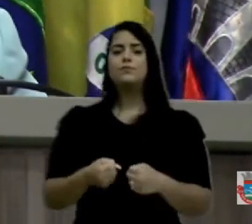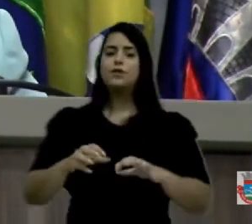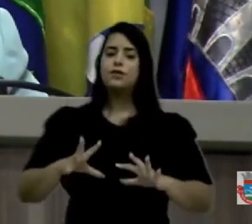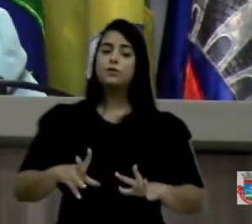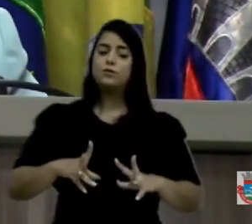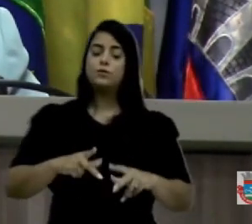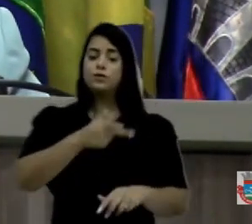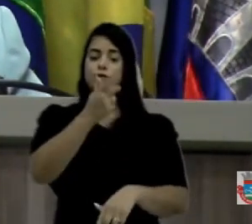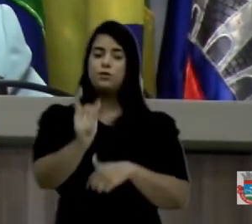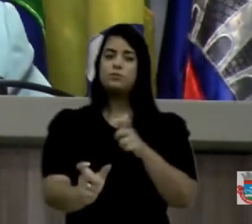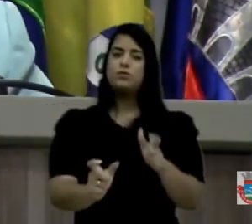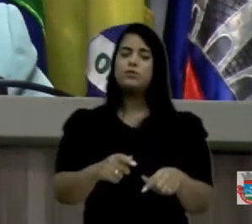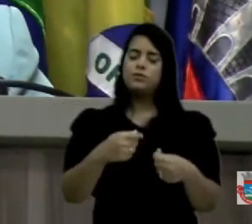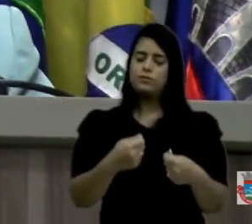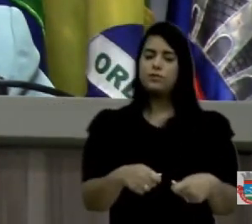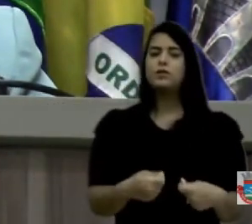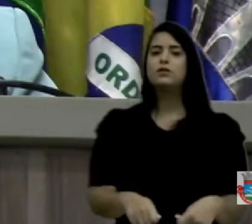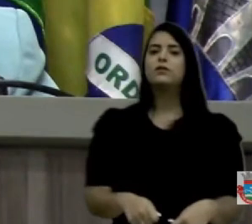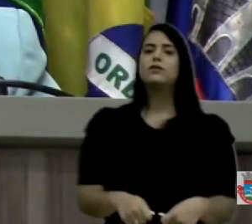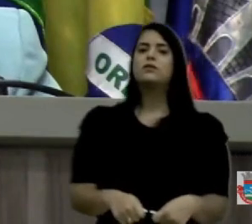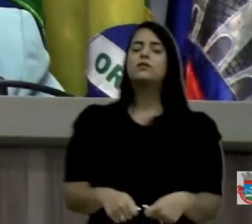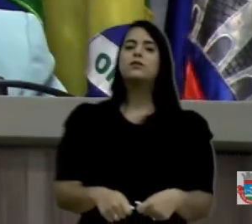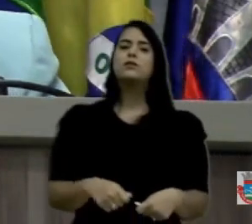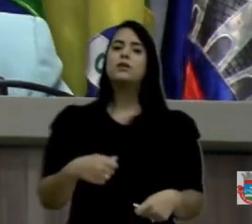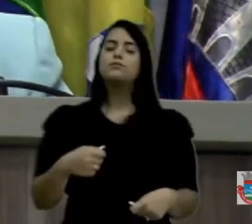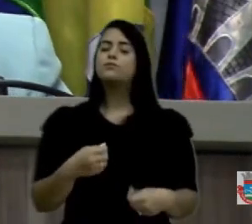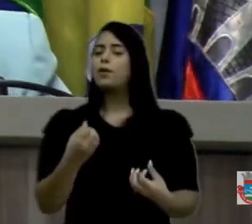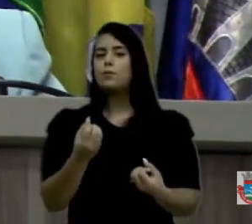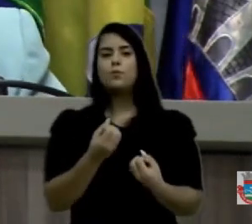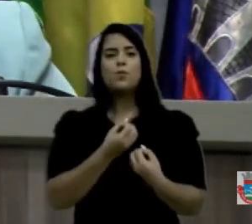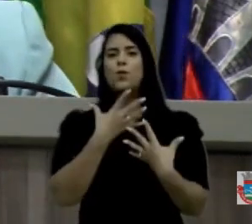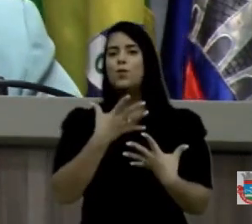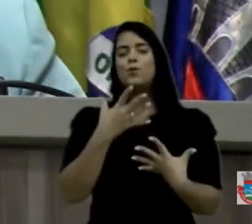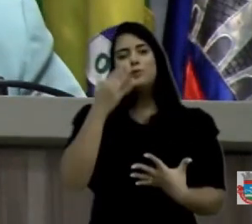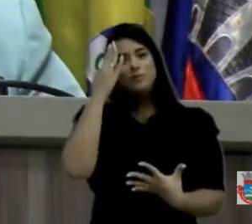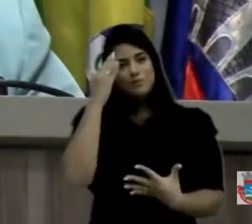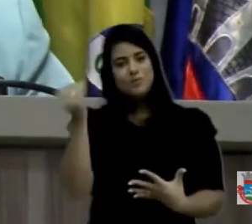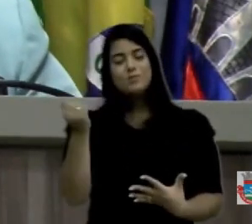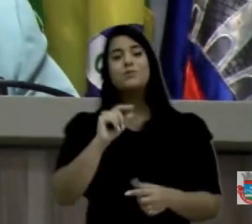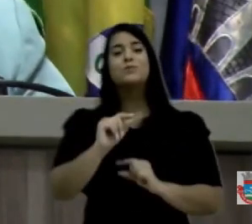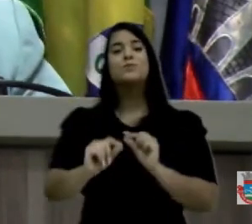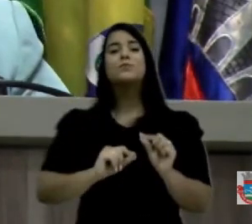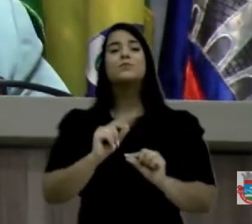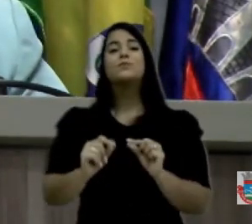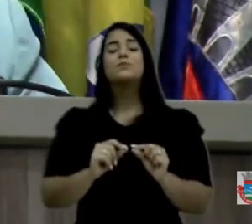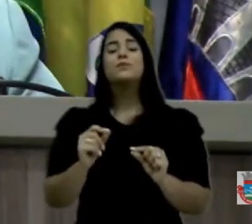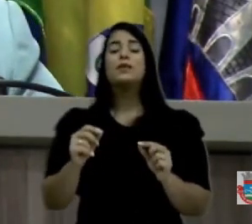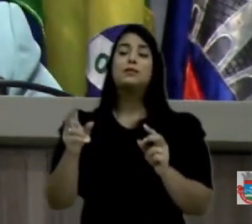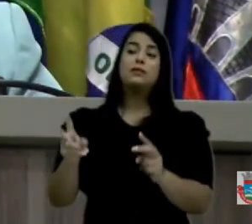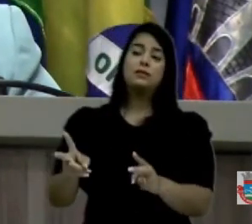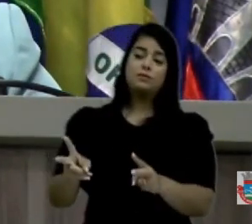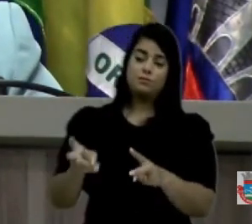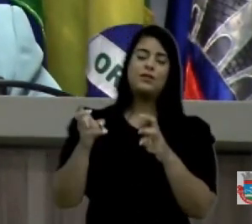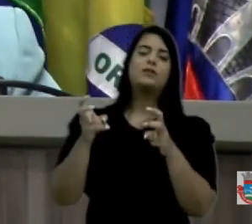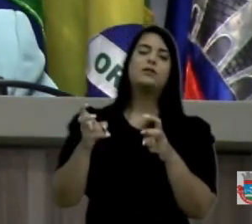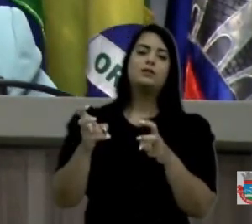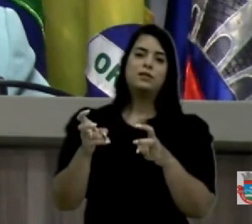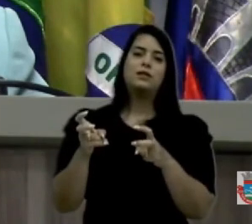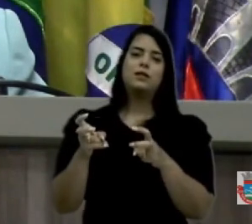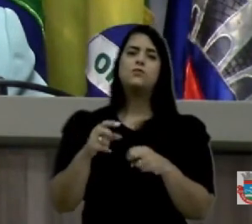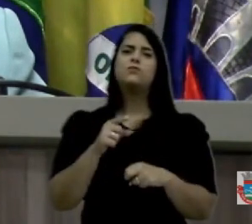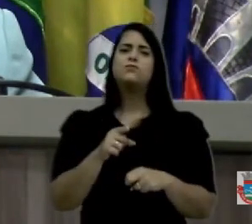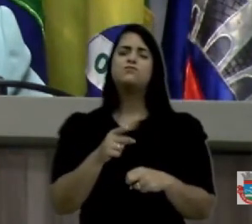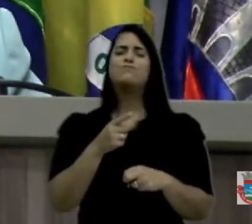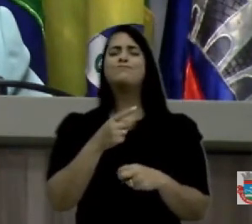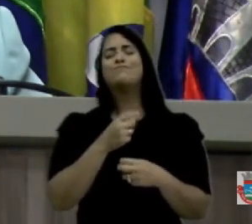aqueles que precisam e a gente é muito bom a gente saber e ver o quanto você é